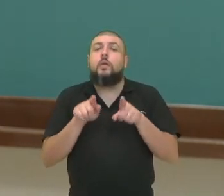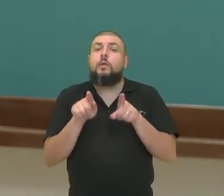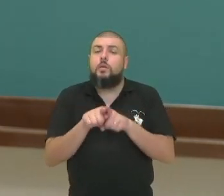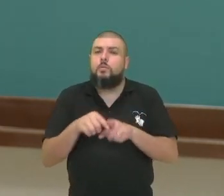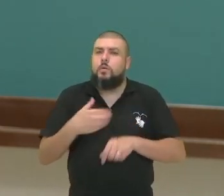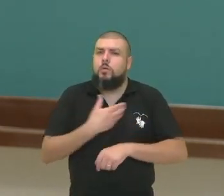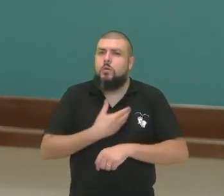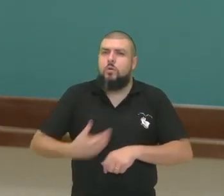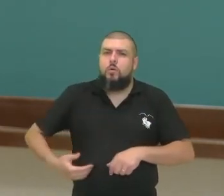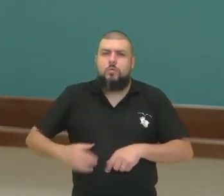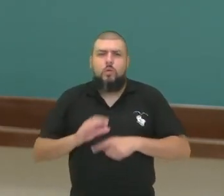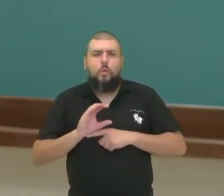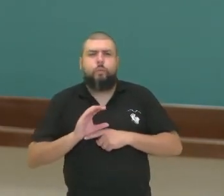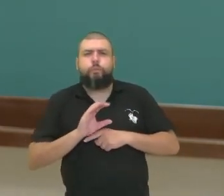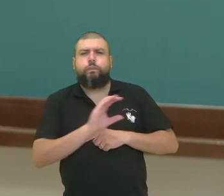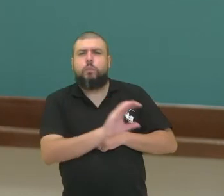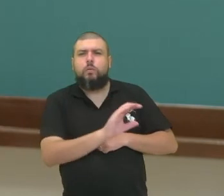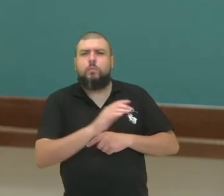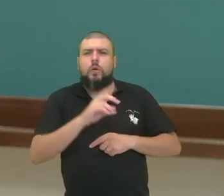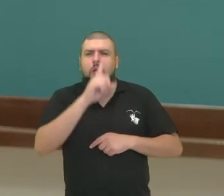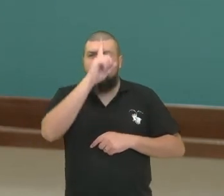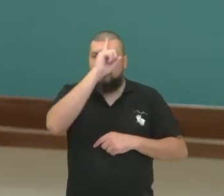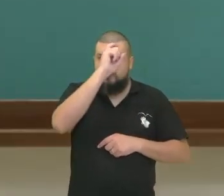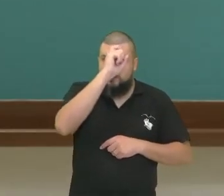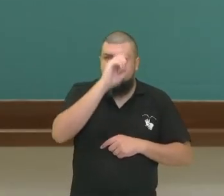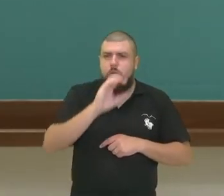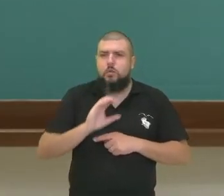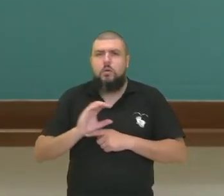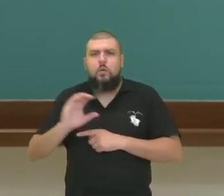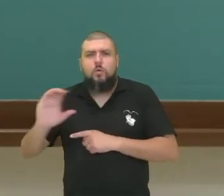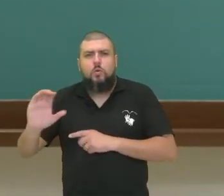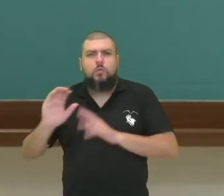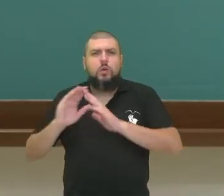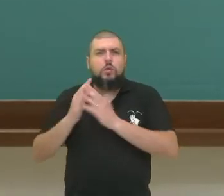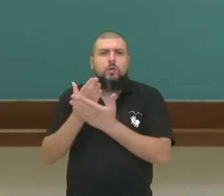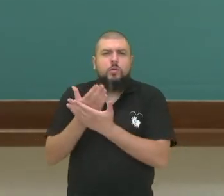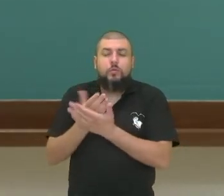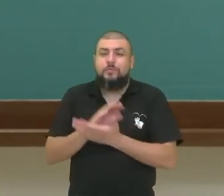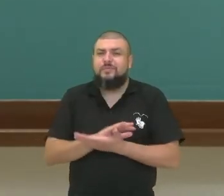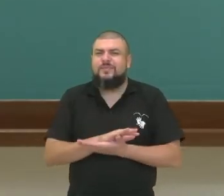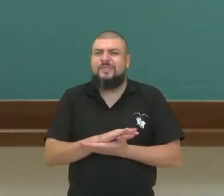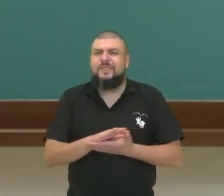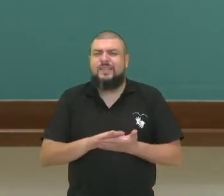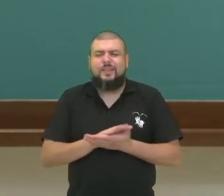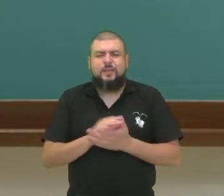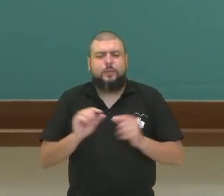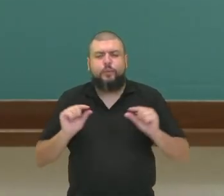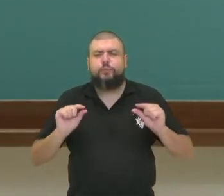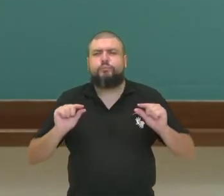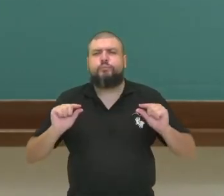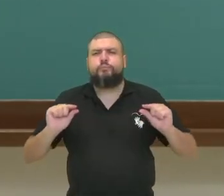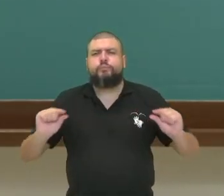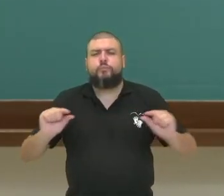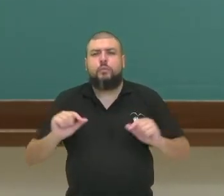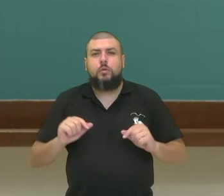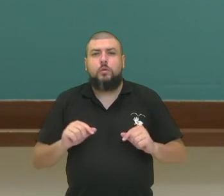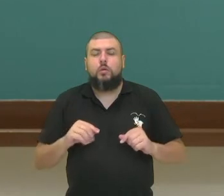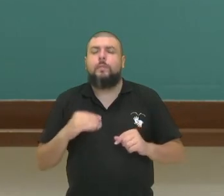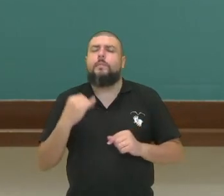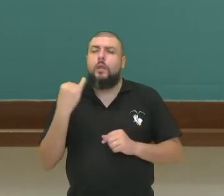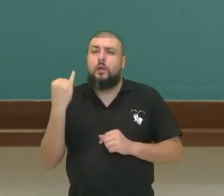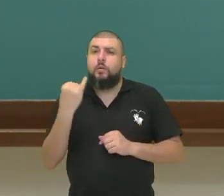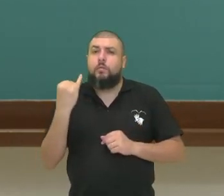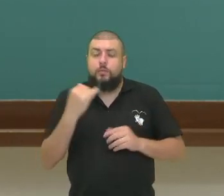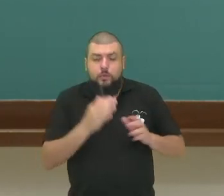em saúde e educação. Essas duas áreas sociais, muito importante, principalmente para as classes mais pobres, que dependem